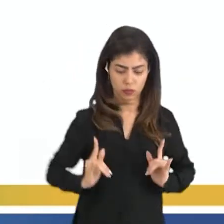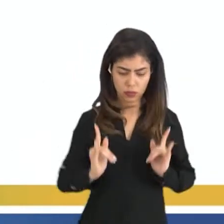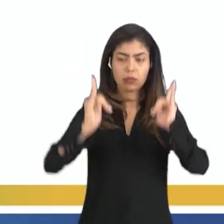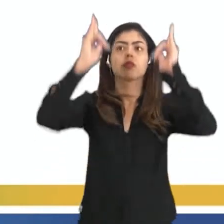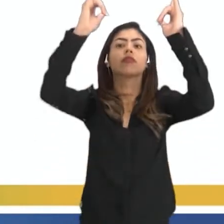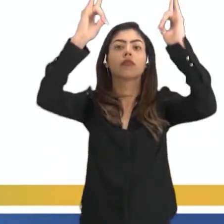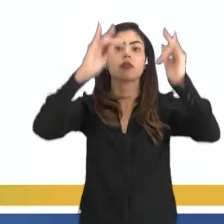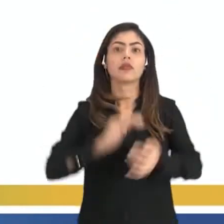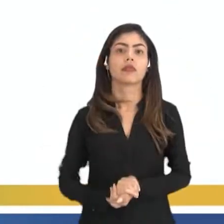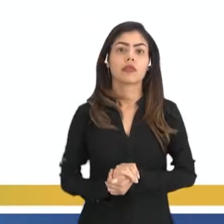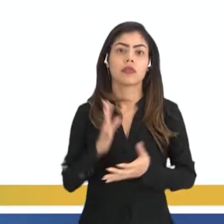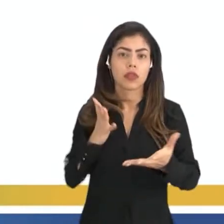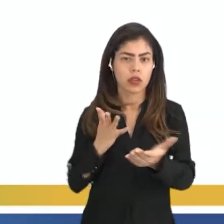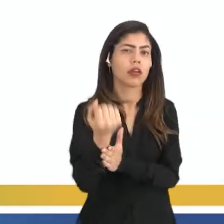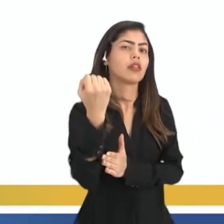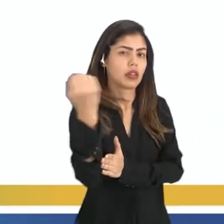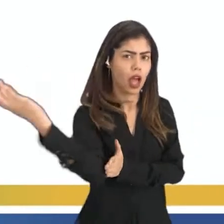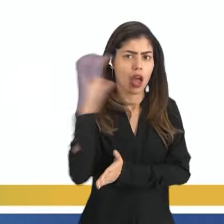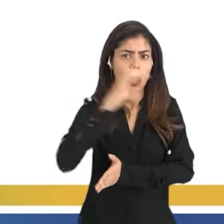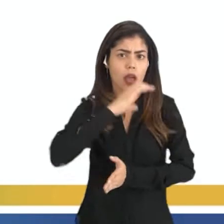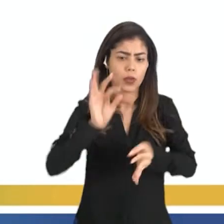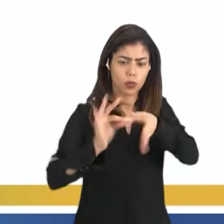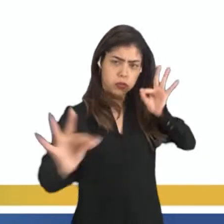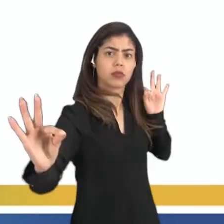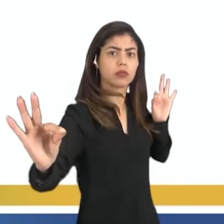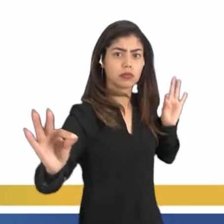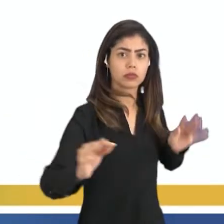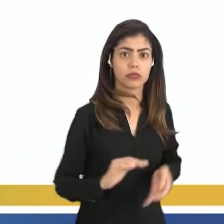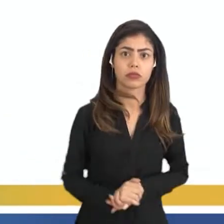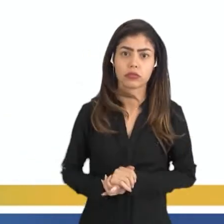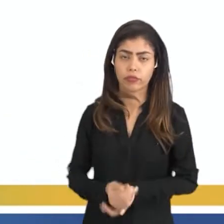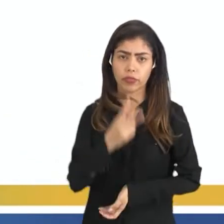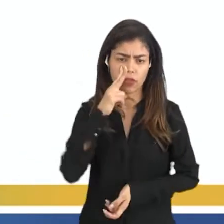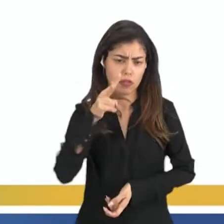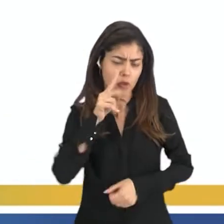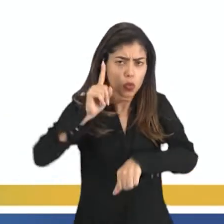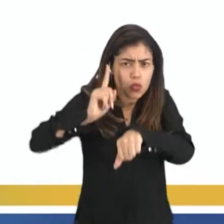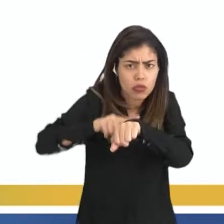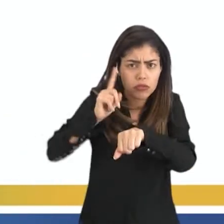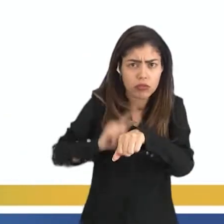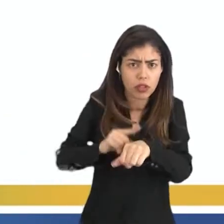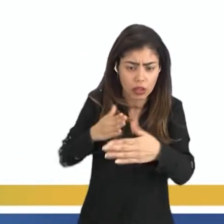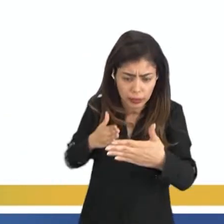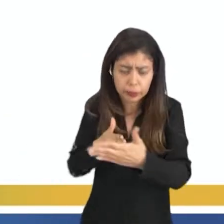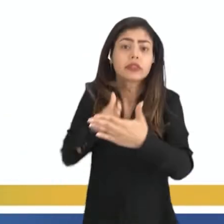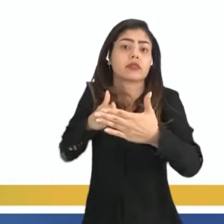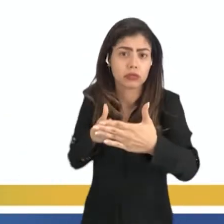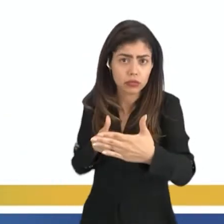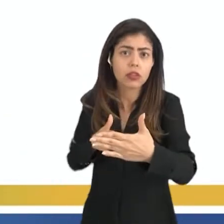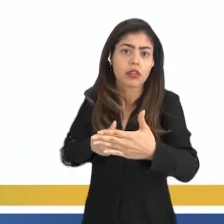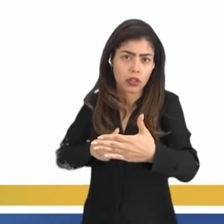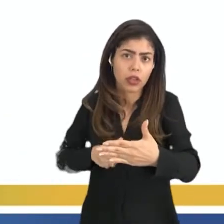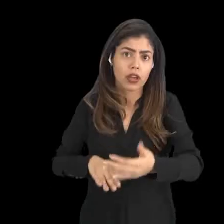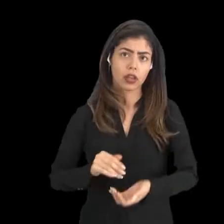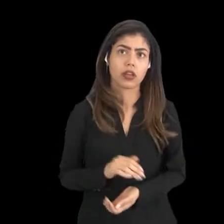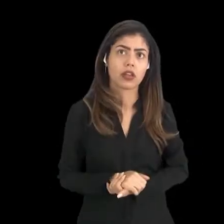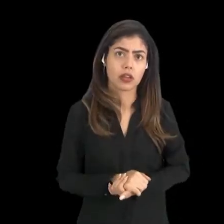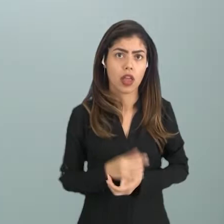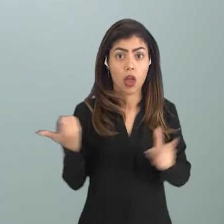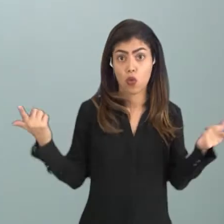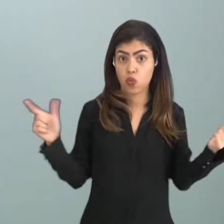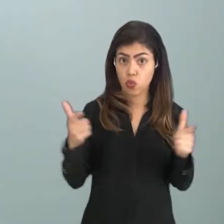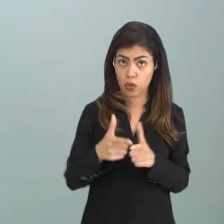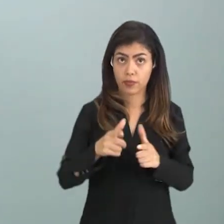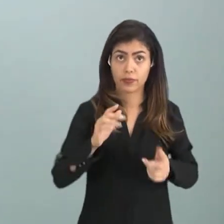e alcançar uma velocidade desejada, visto que o tempo para atingir o impacto é bastante